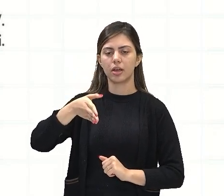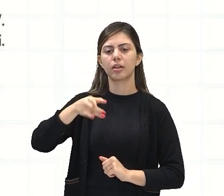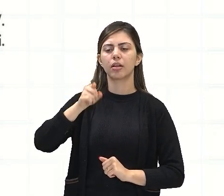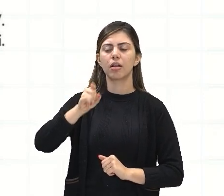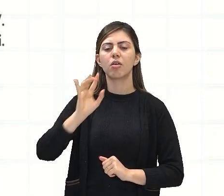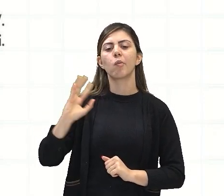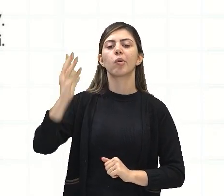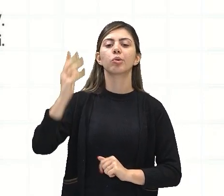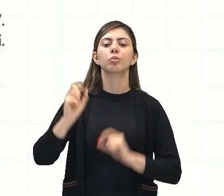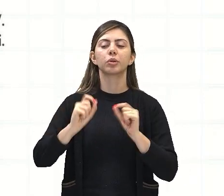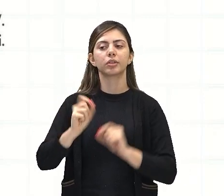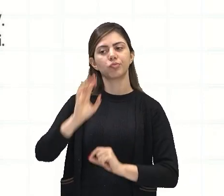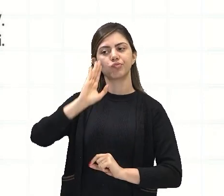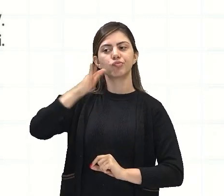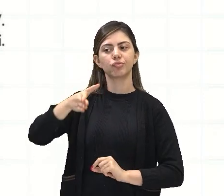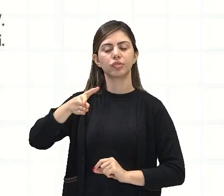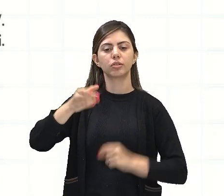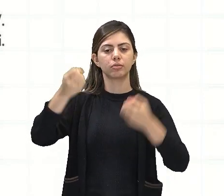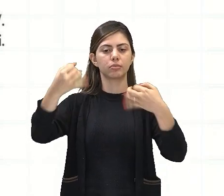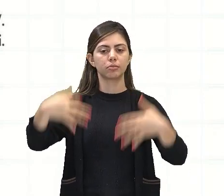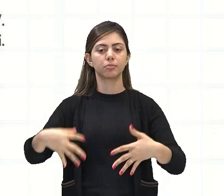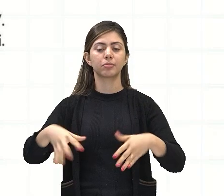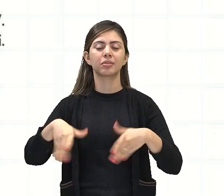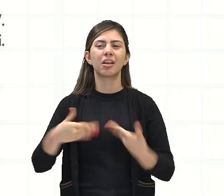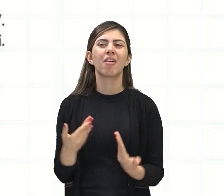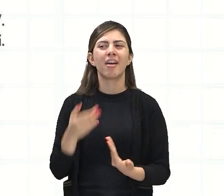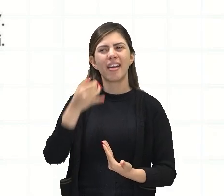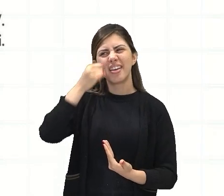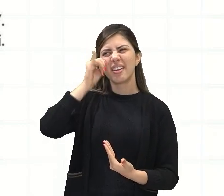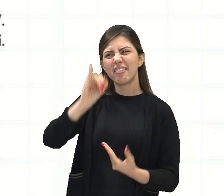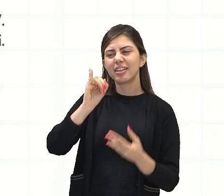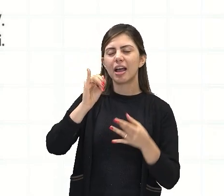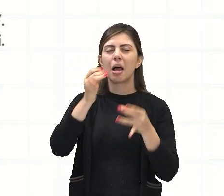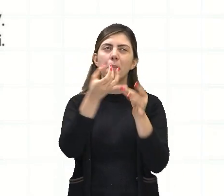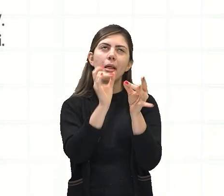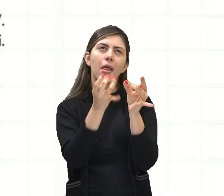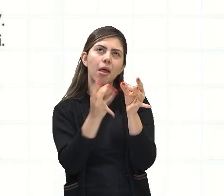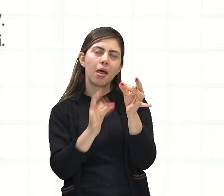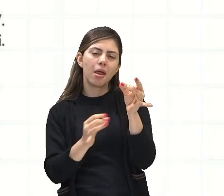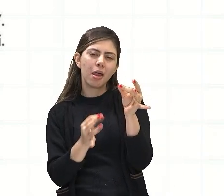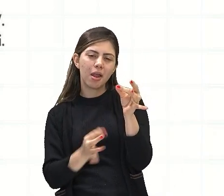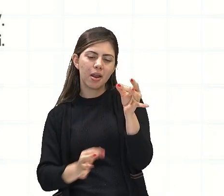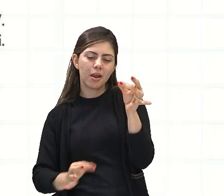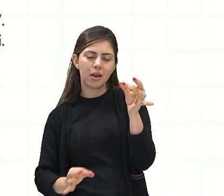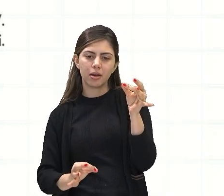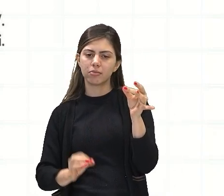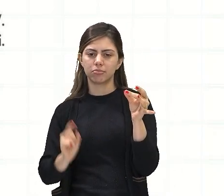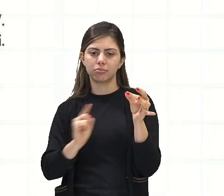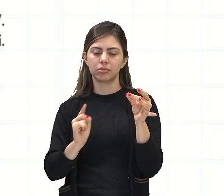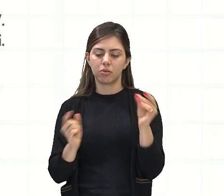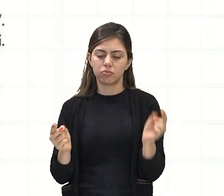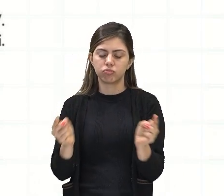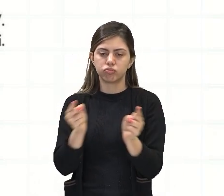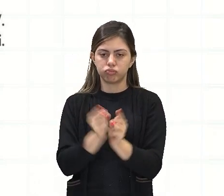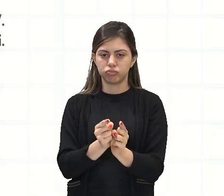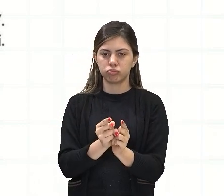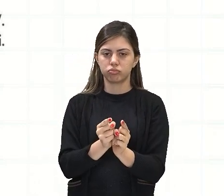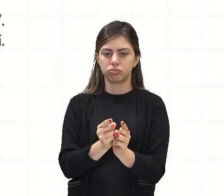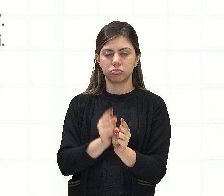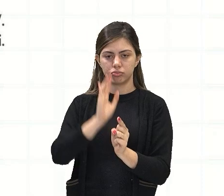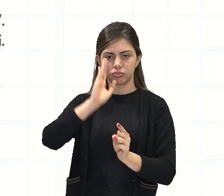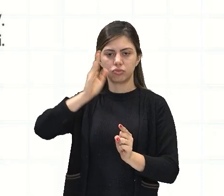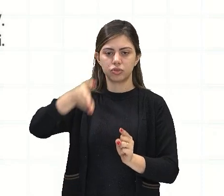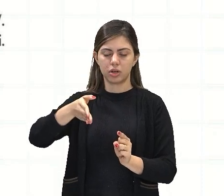sucinta, né, evitando que o texto fique prolixo e cansativo, né, ele traz